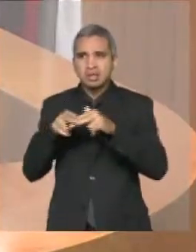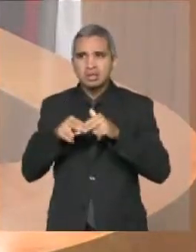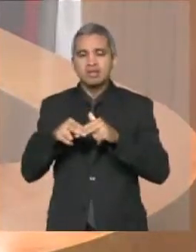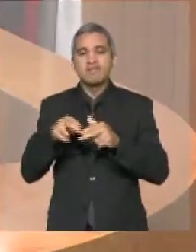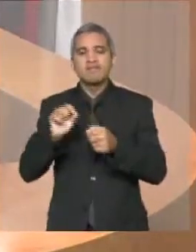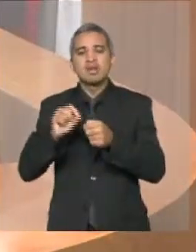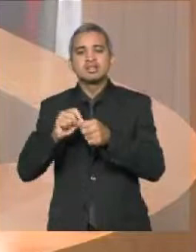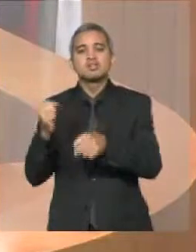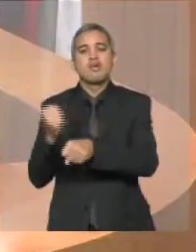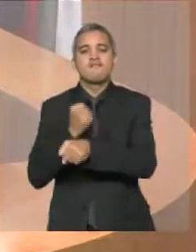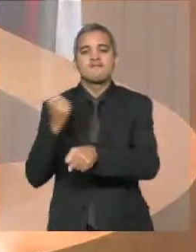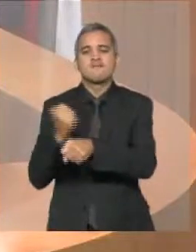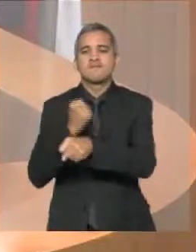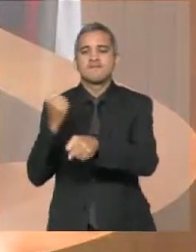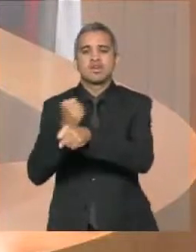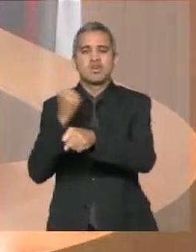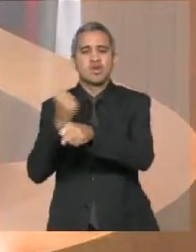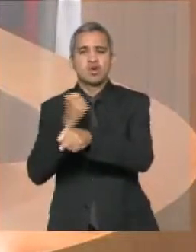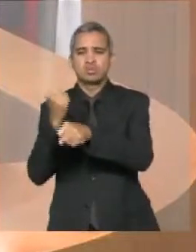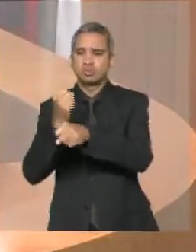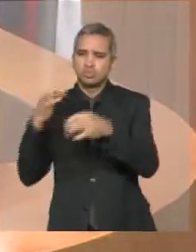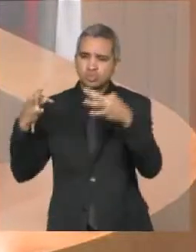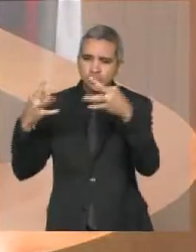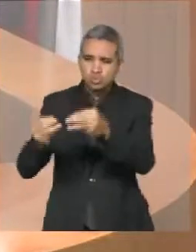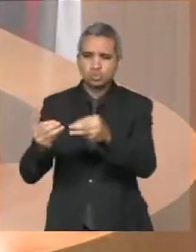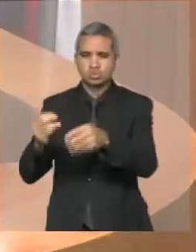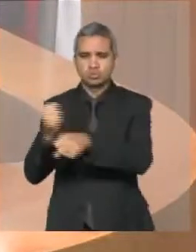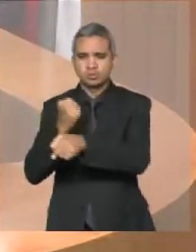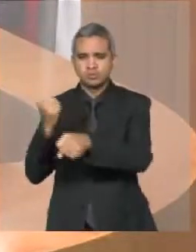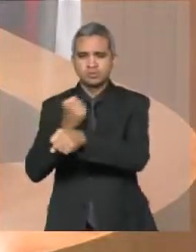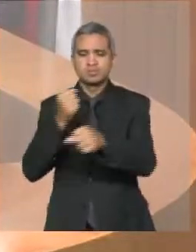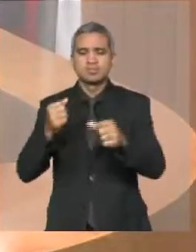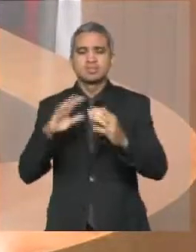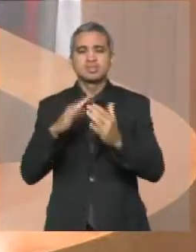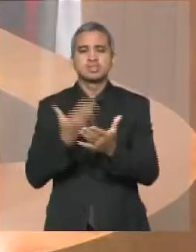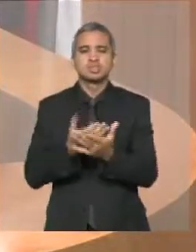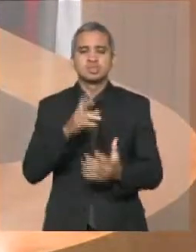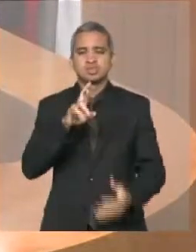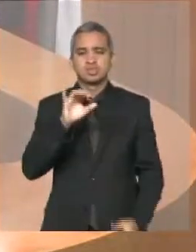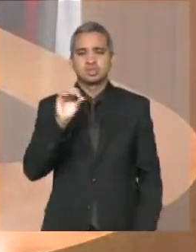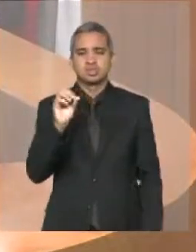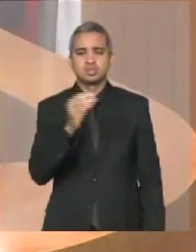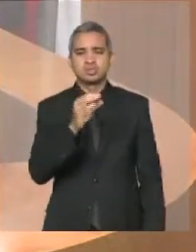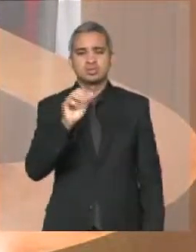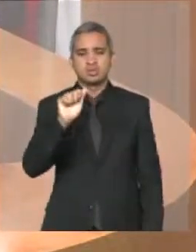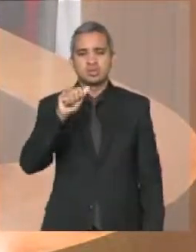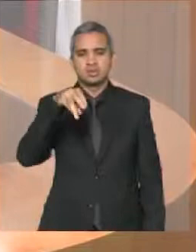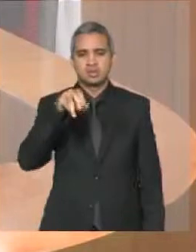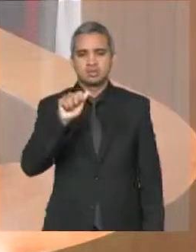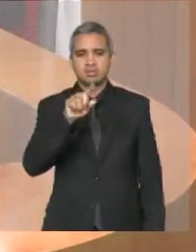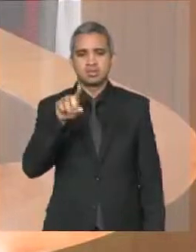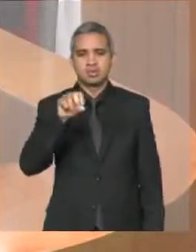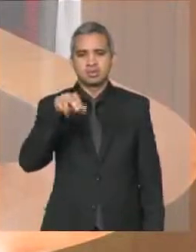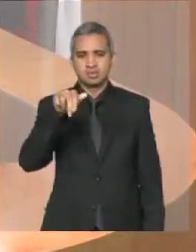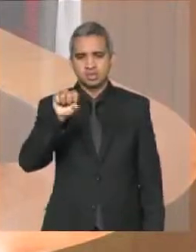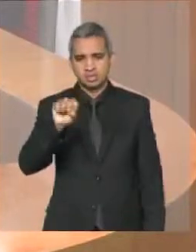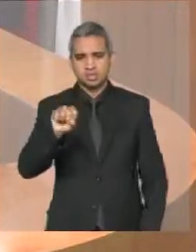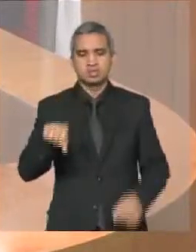uma reforma, vai ter uma reconstrução da Escola Rio Amazonas. Também a Escola Vicente